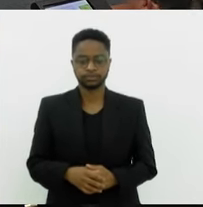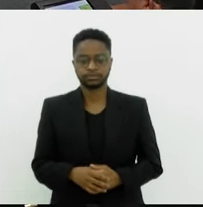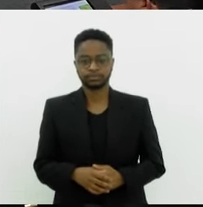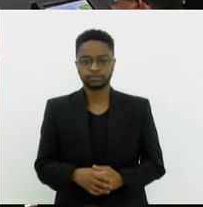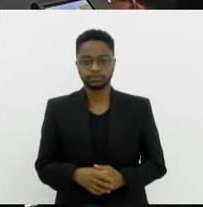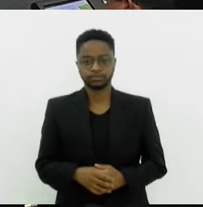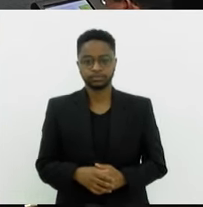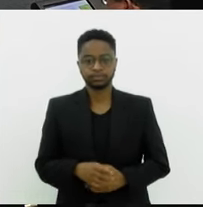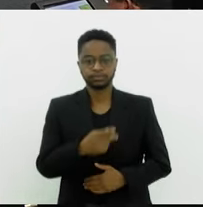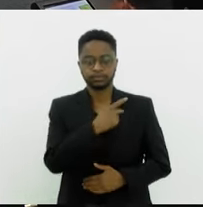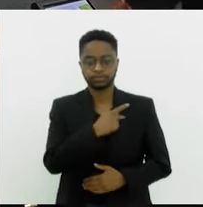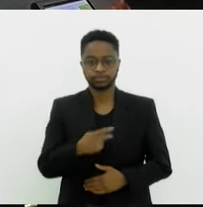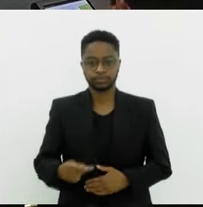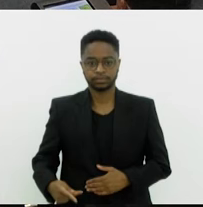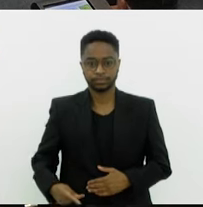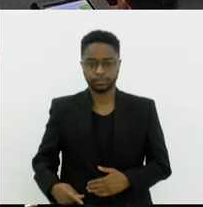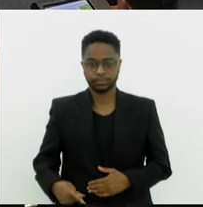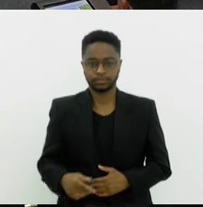Senhor presidente,